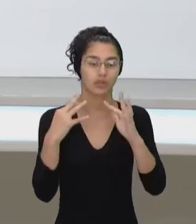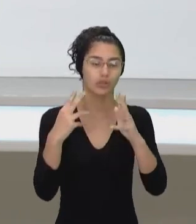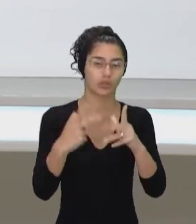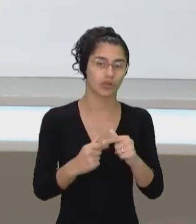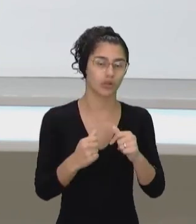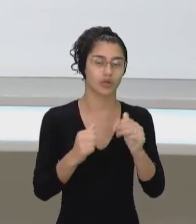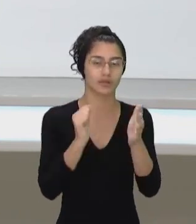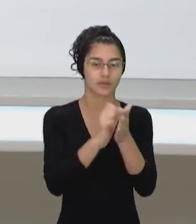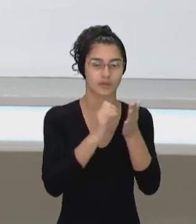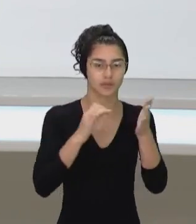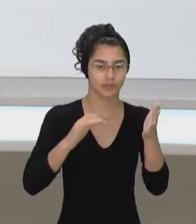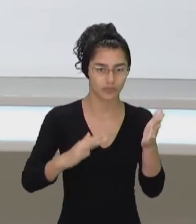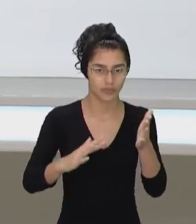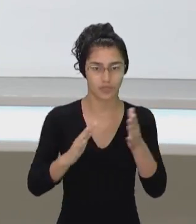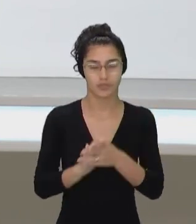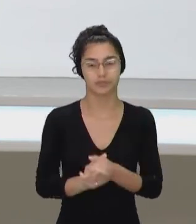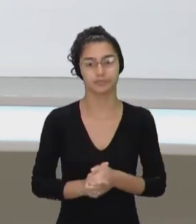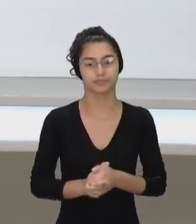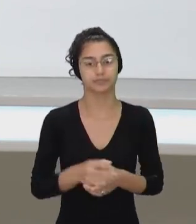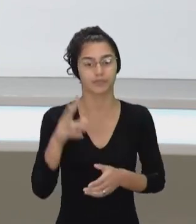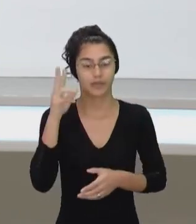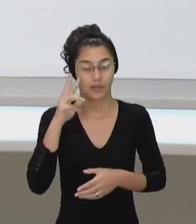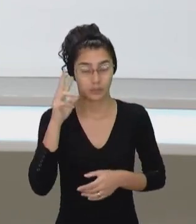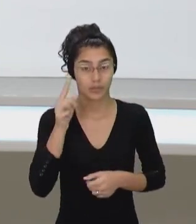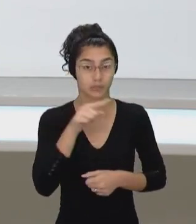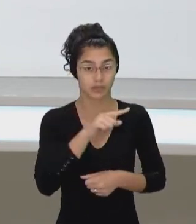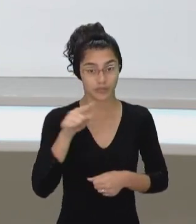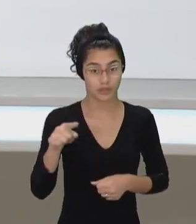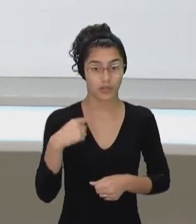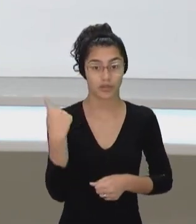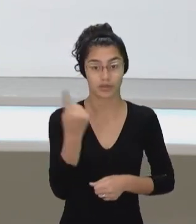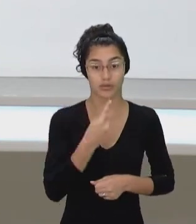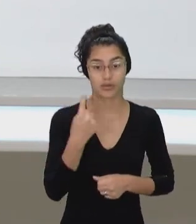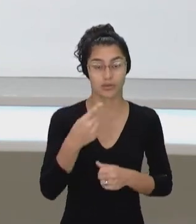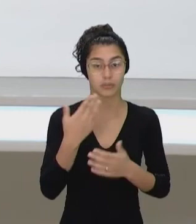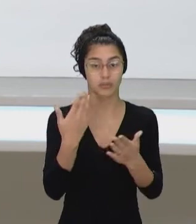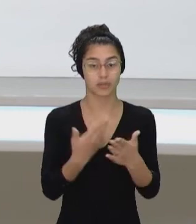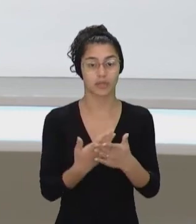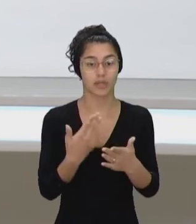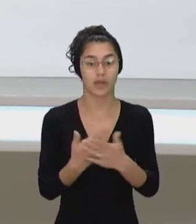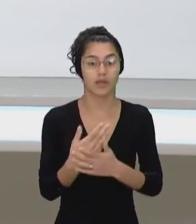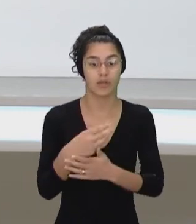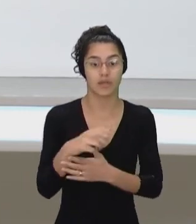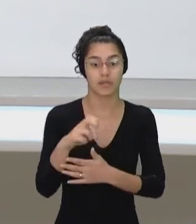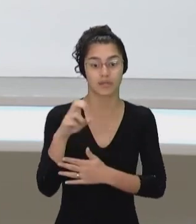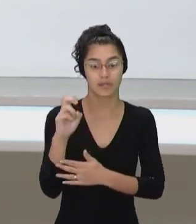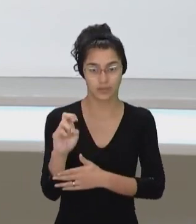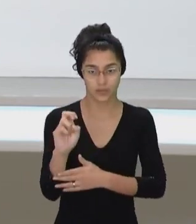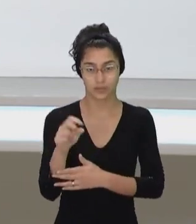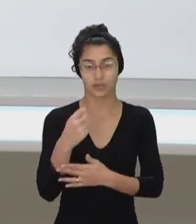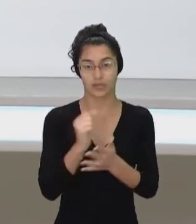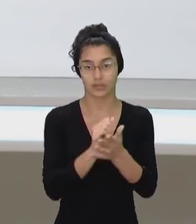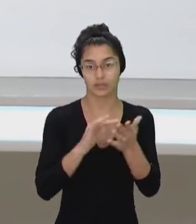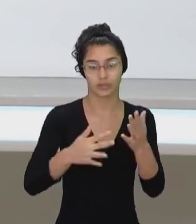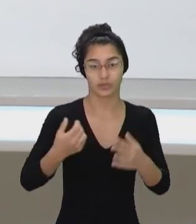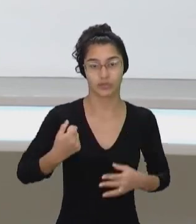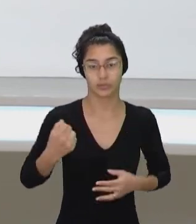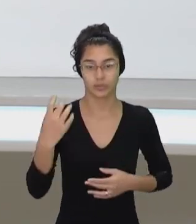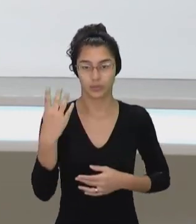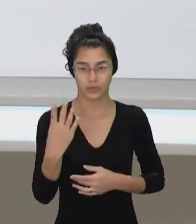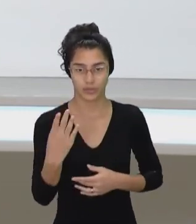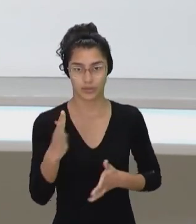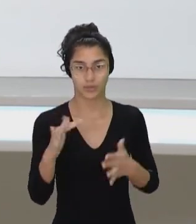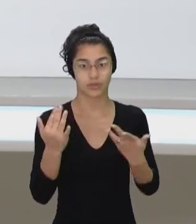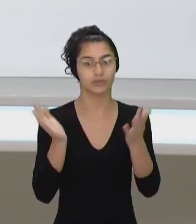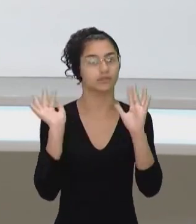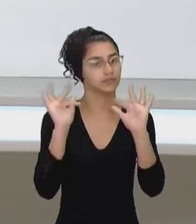nossas atividades. Então, olha só, lembrando para vocês, a gente está aí na nossa aula 5, da nossa atividade 4, ou seja,